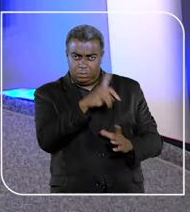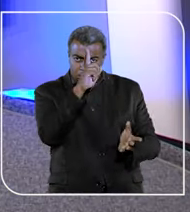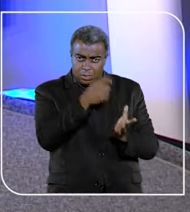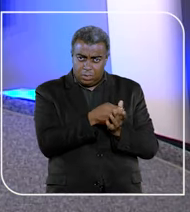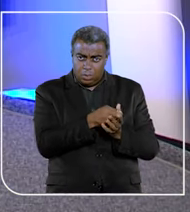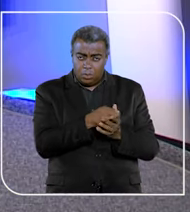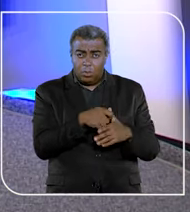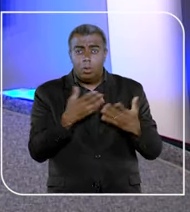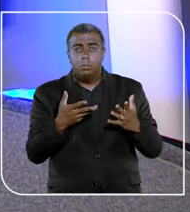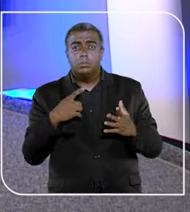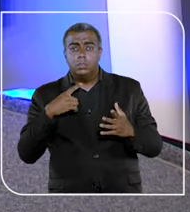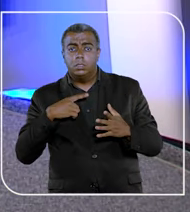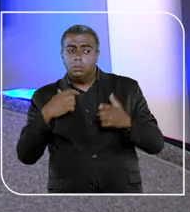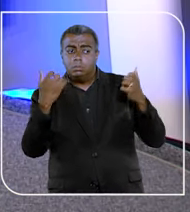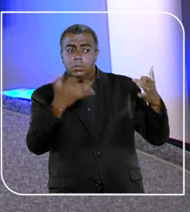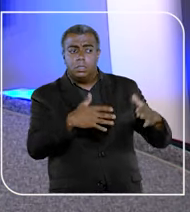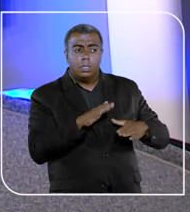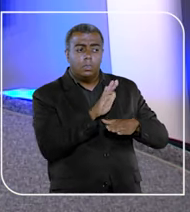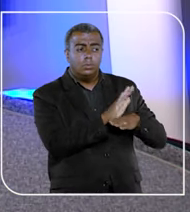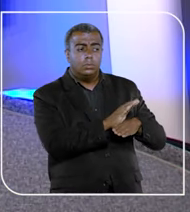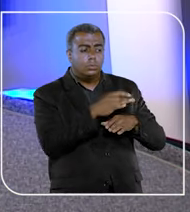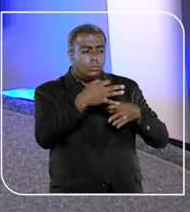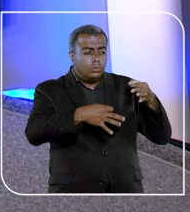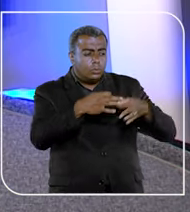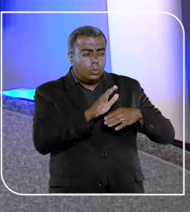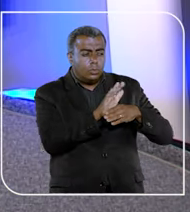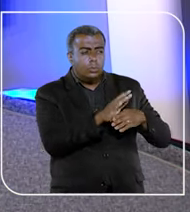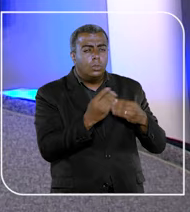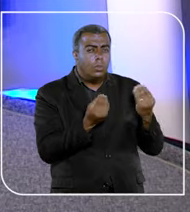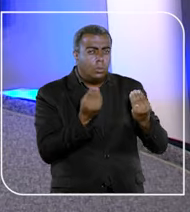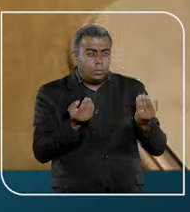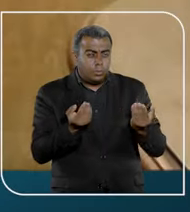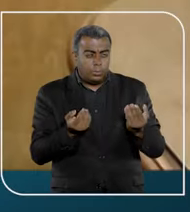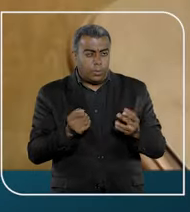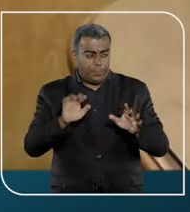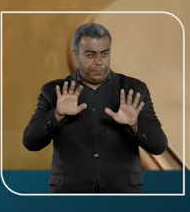e se há esse norteamento judicial para o procedimento?